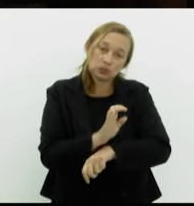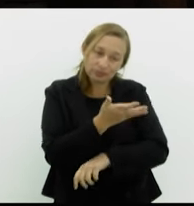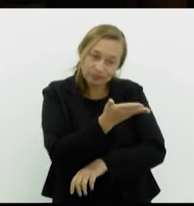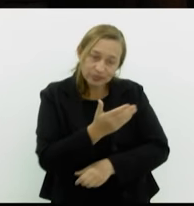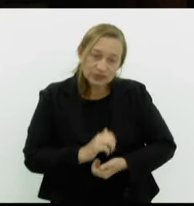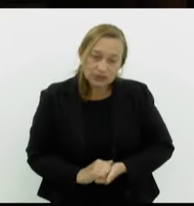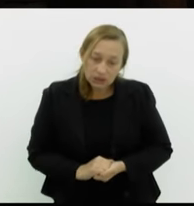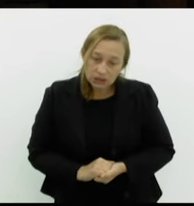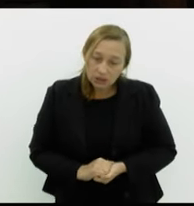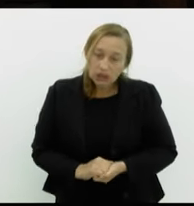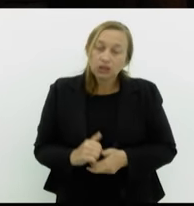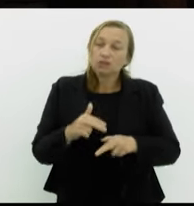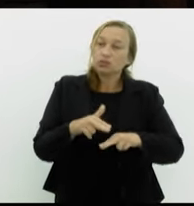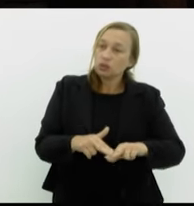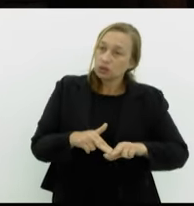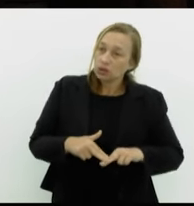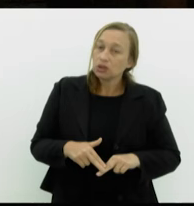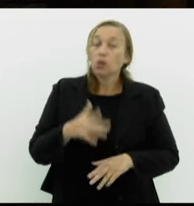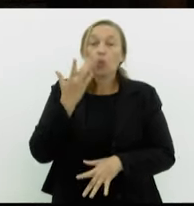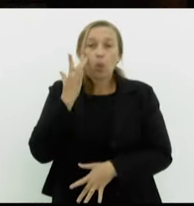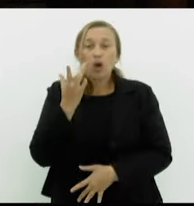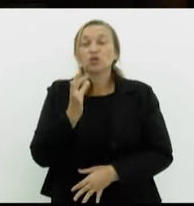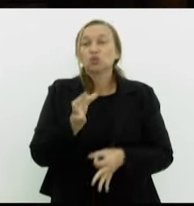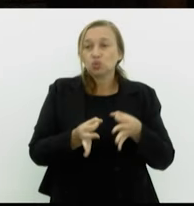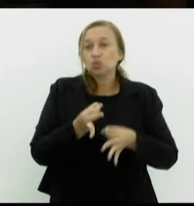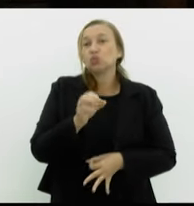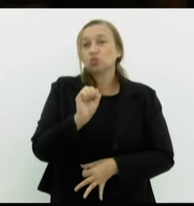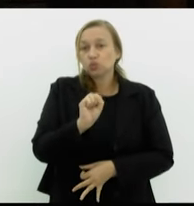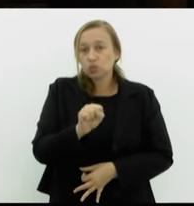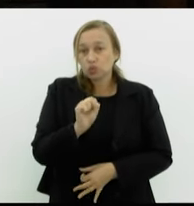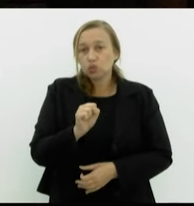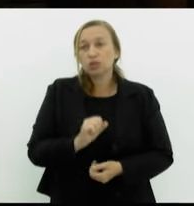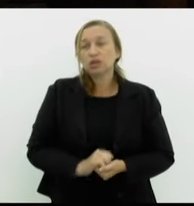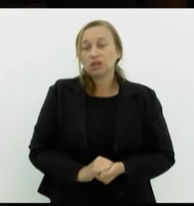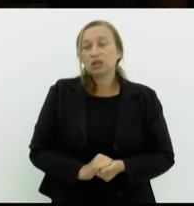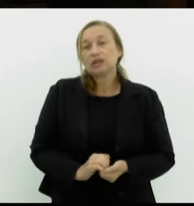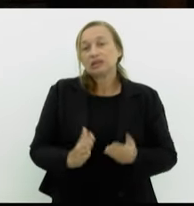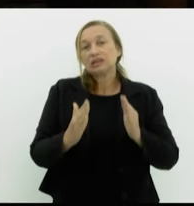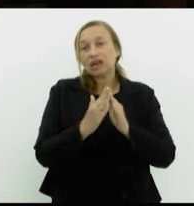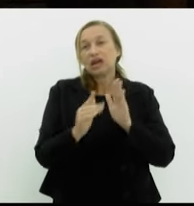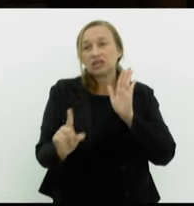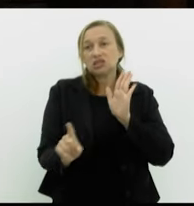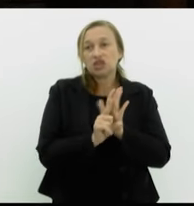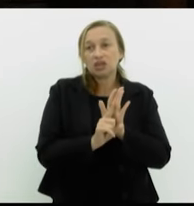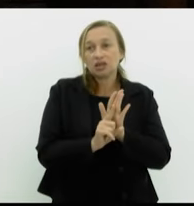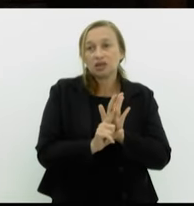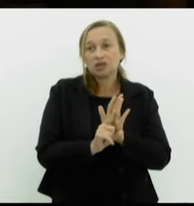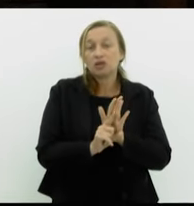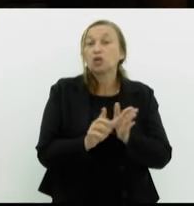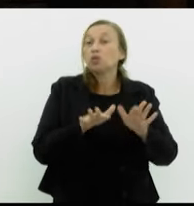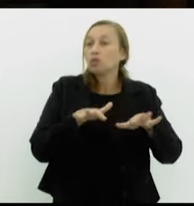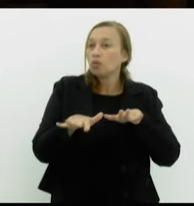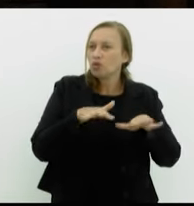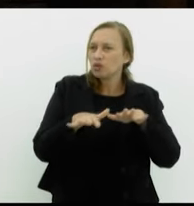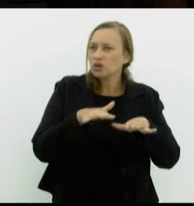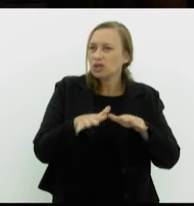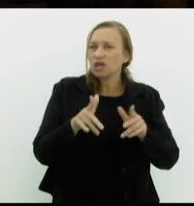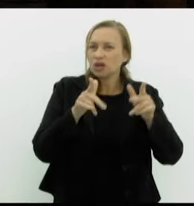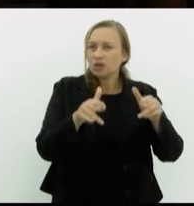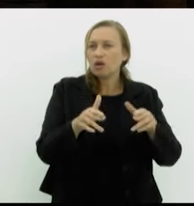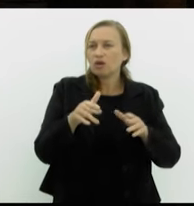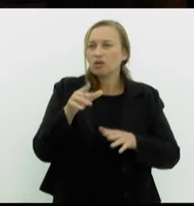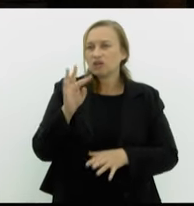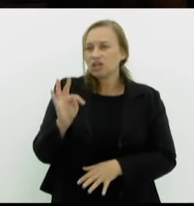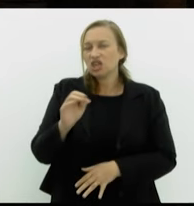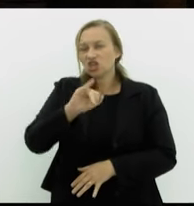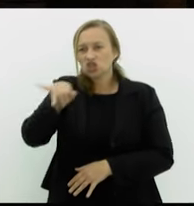Sul. Portanto, eu acho justo, sim, que essa casa legislativa faça um movimento, assim como o TJ do Rio